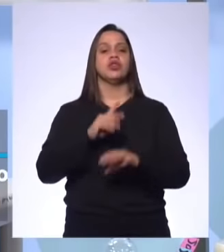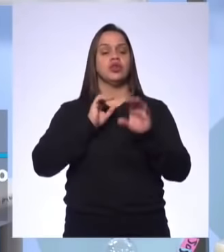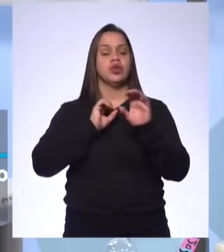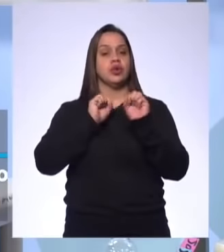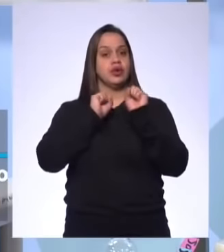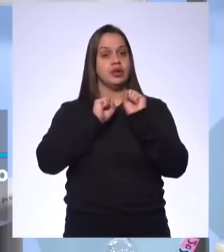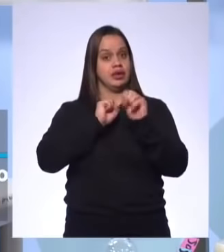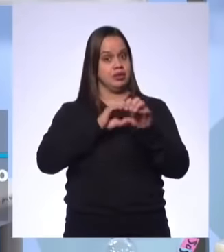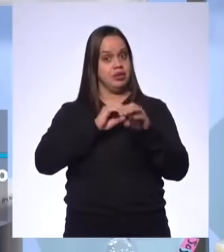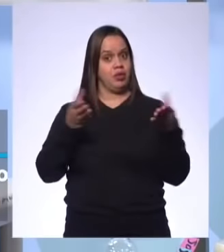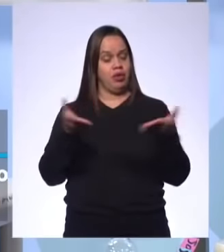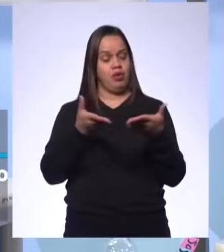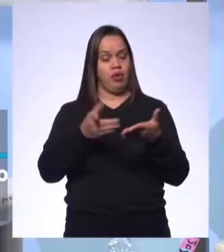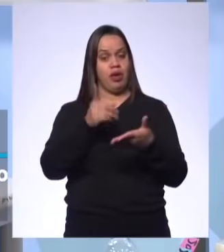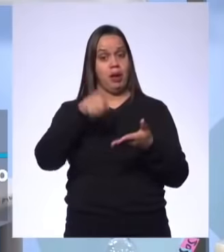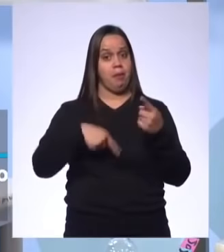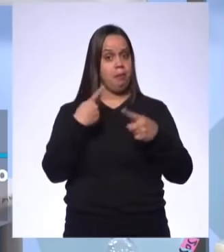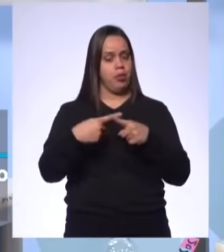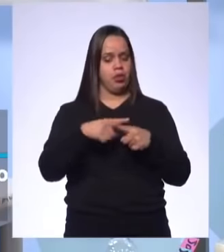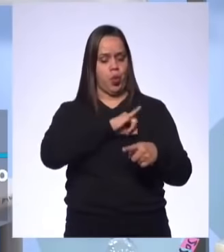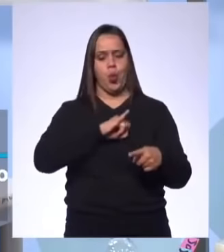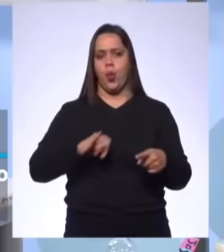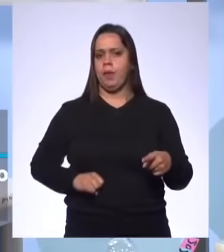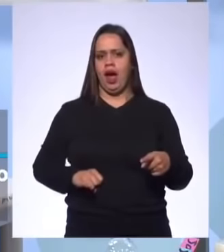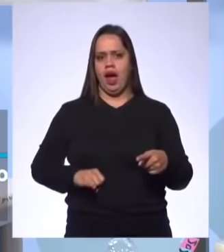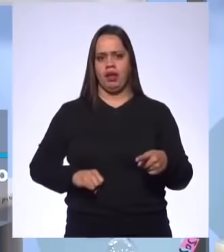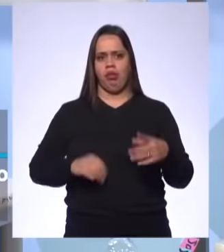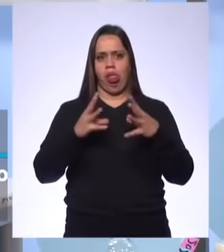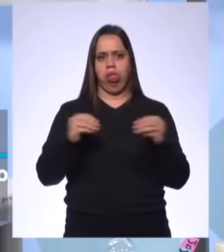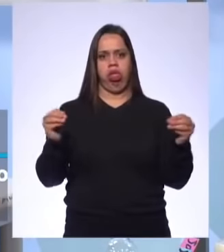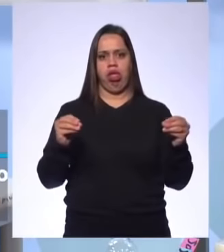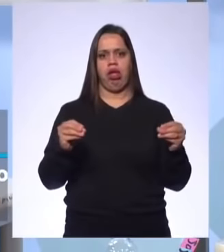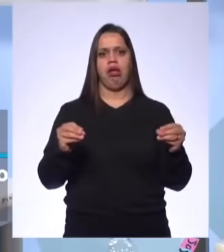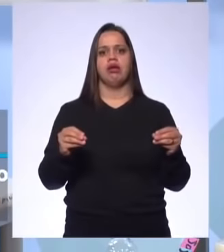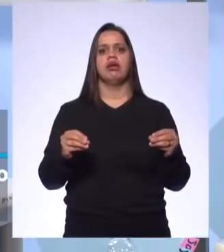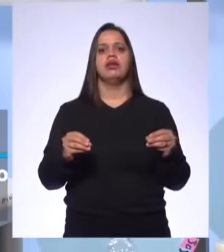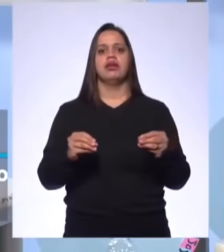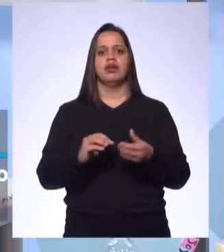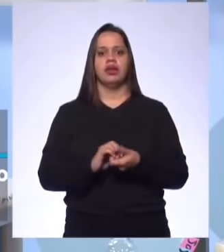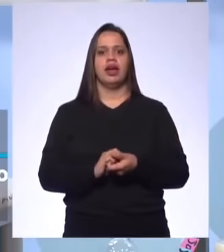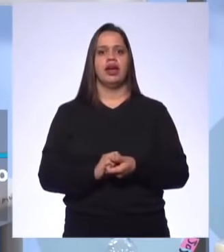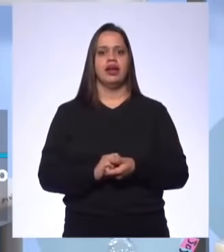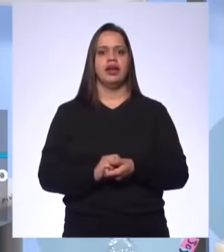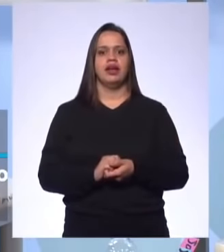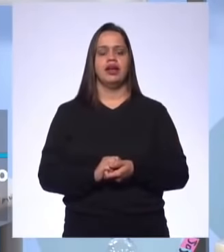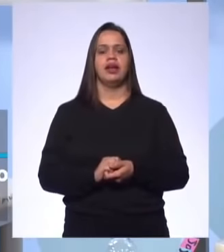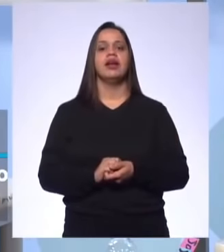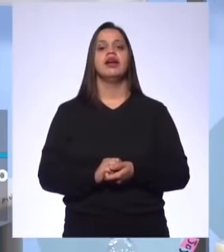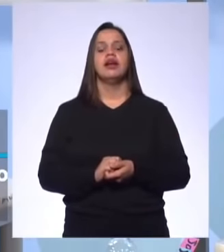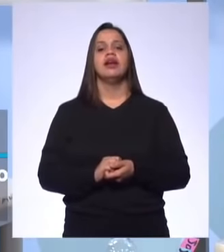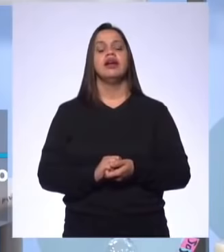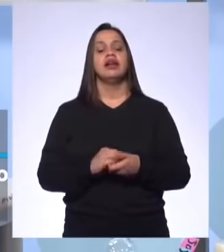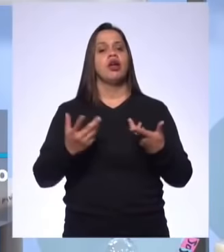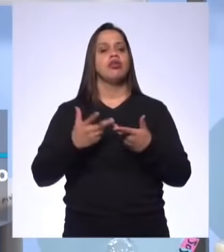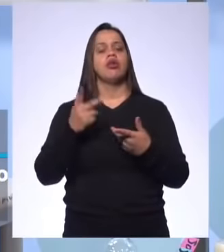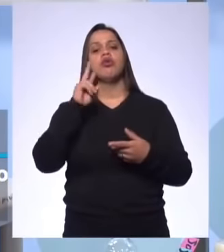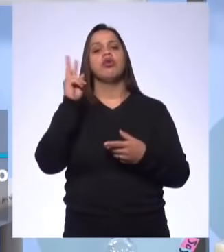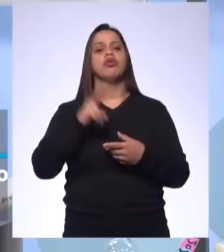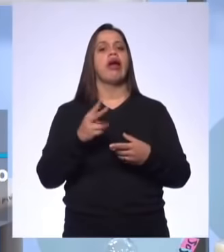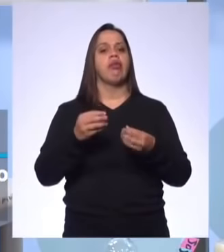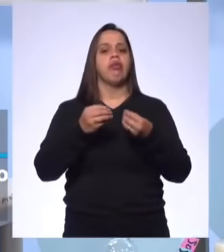contexto, porque o império, ele não vai acabar assim de uma hora para outra, né? Sim, simplesmente acaba, não. Nós